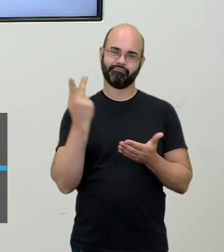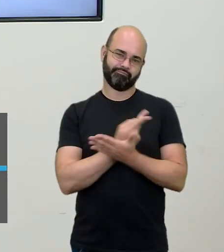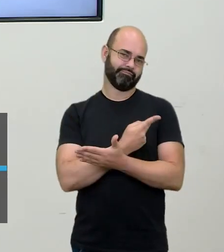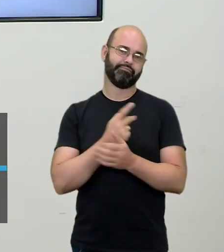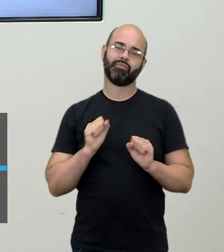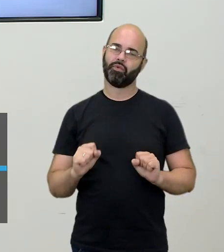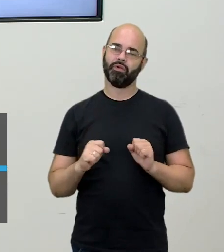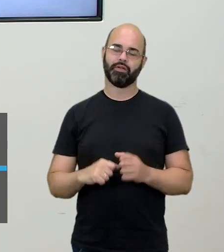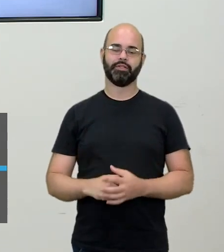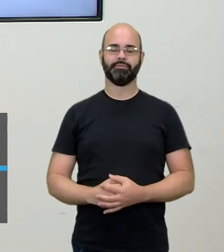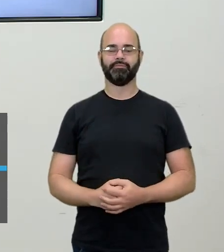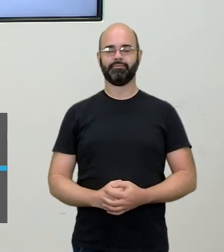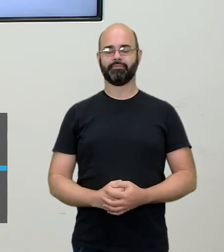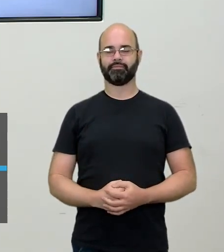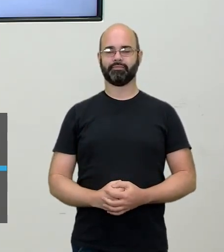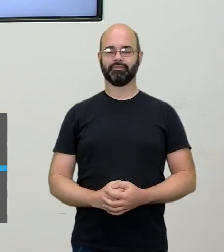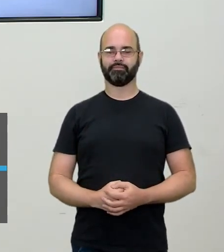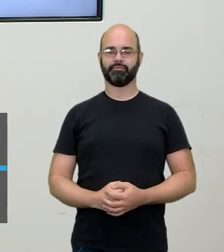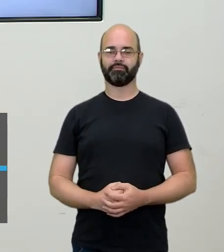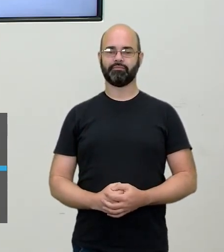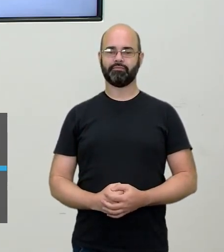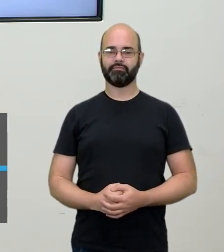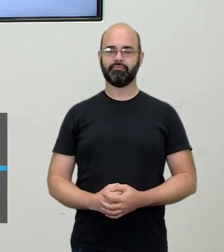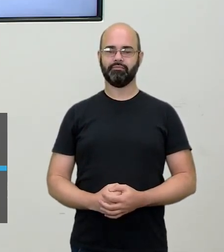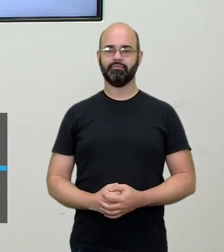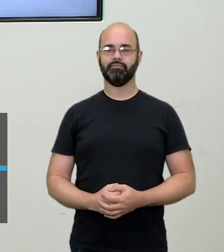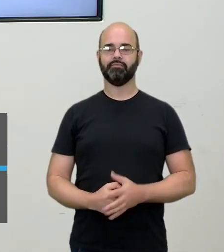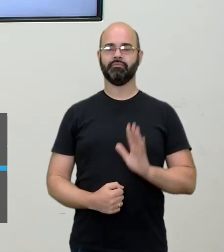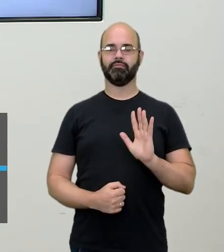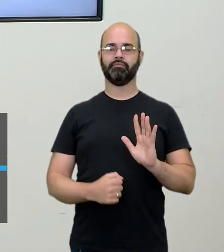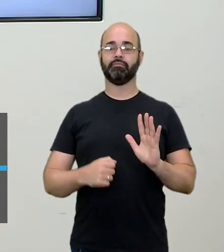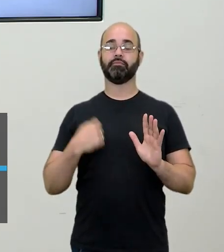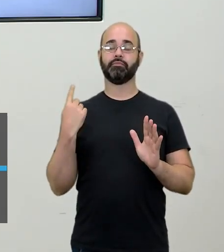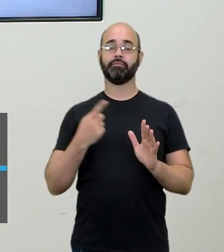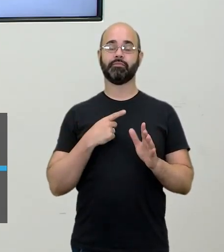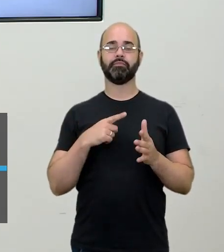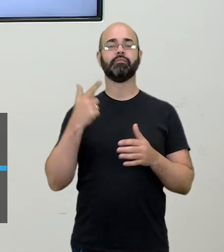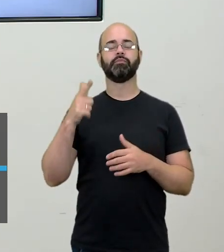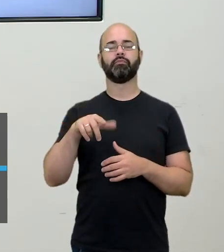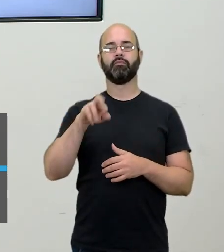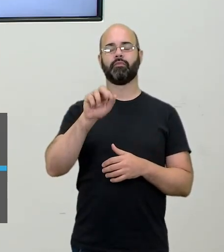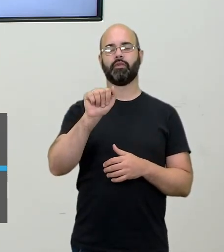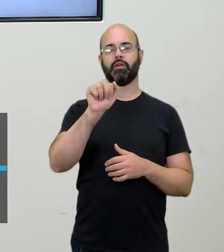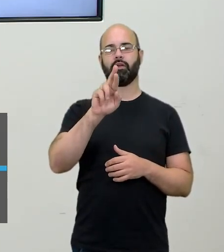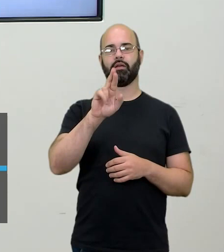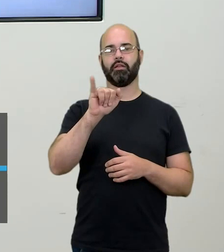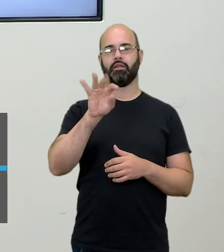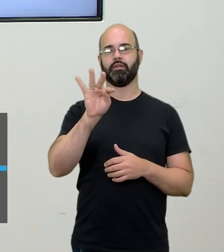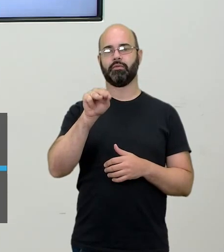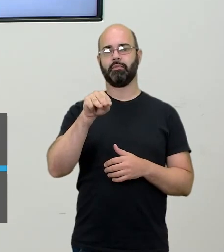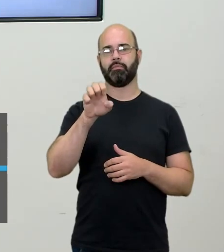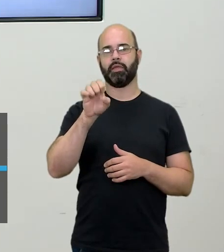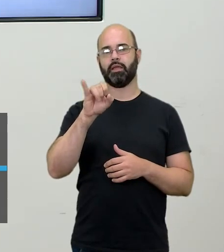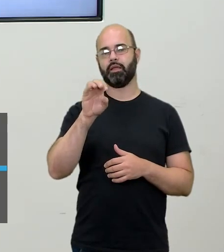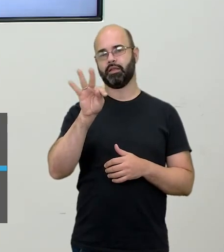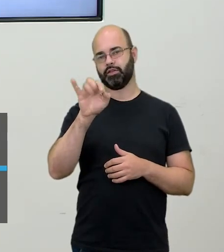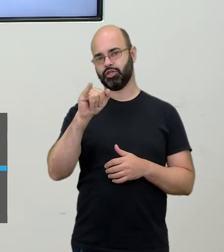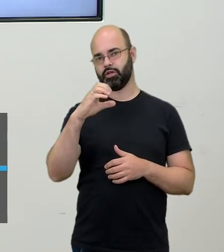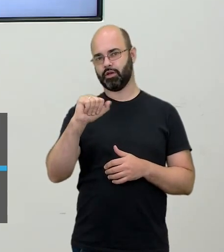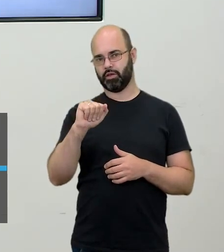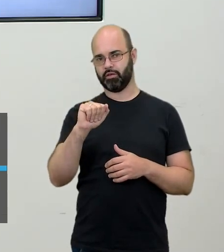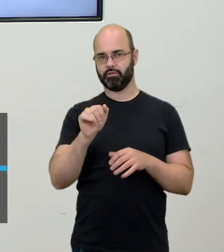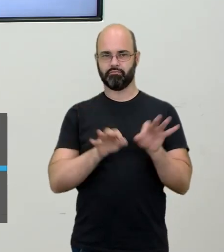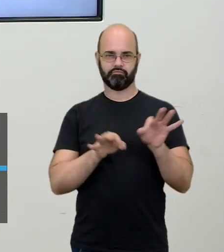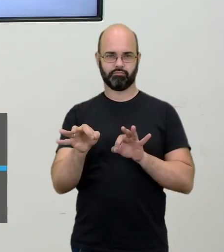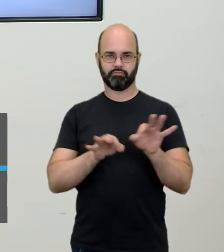Tudo bem? Mas aí a gente remonta a ideia lá da progressão aritmética. Aí se criam outros conceitos, se criam outras situações,